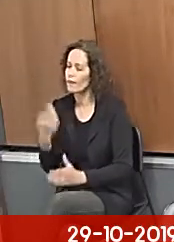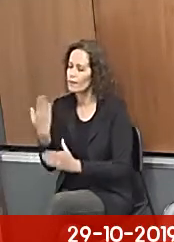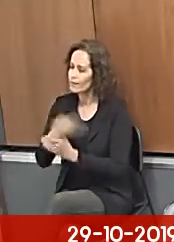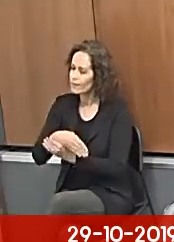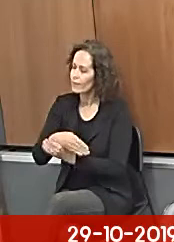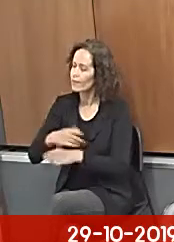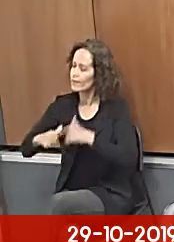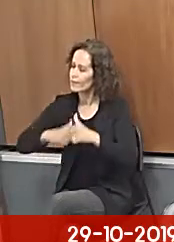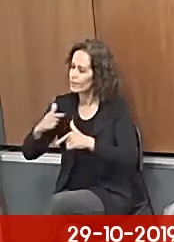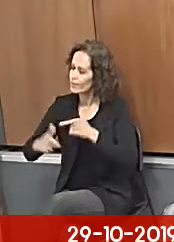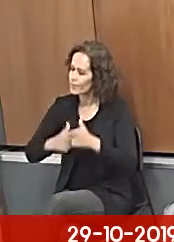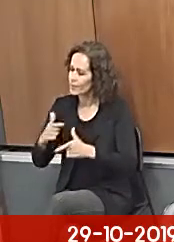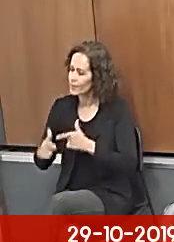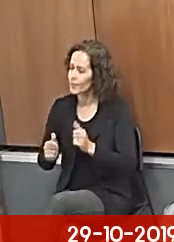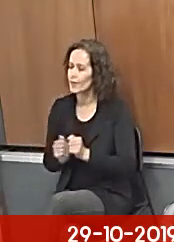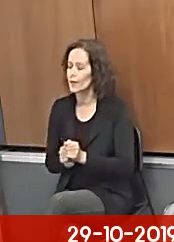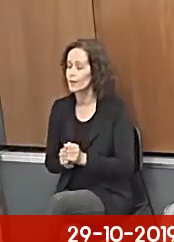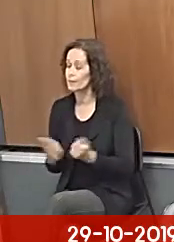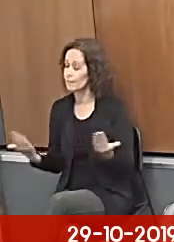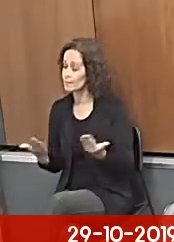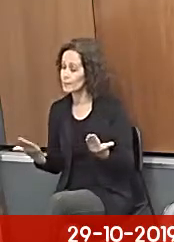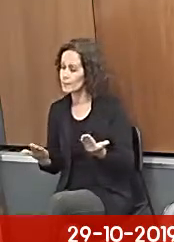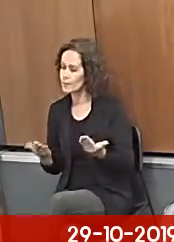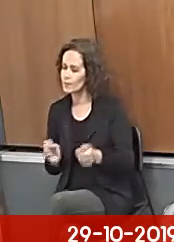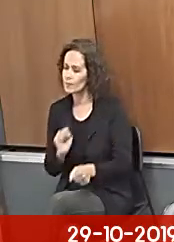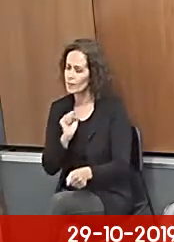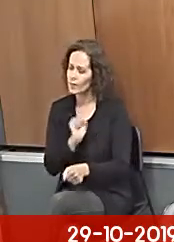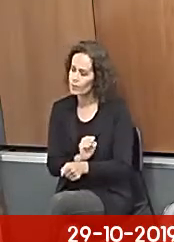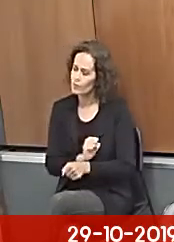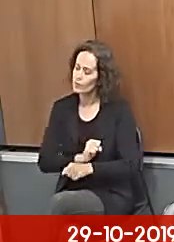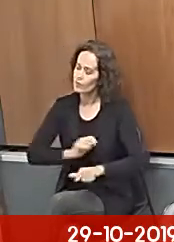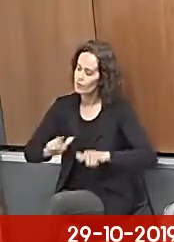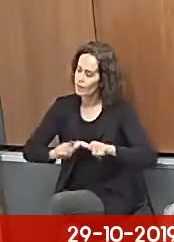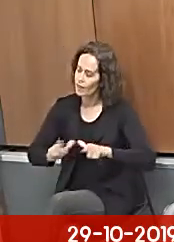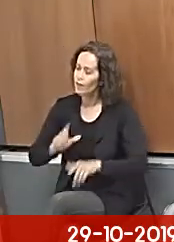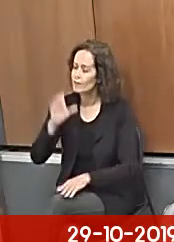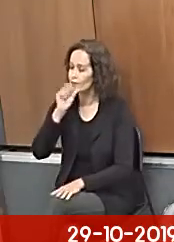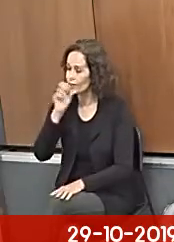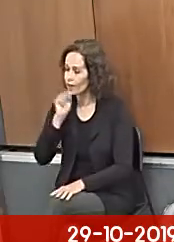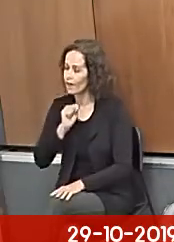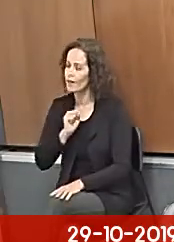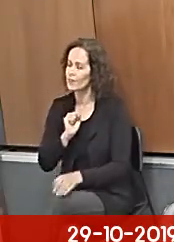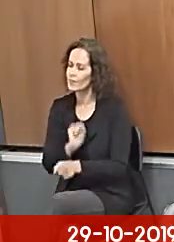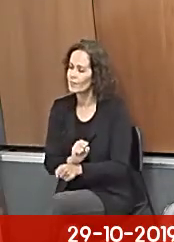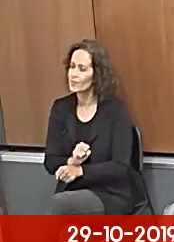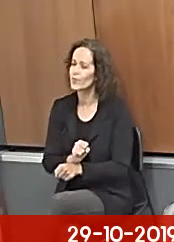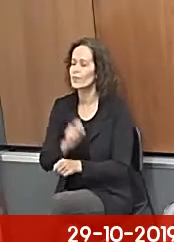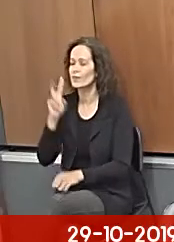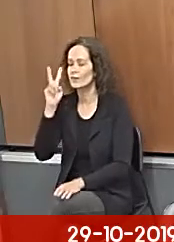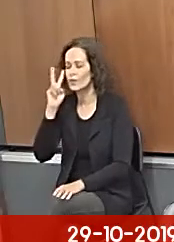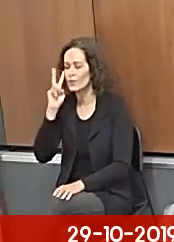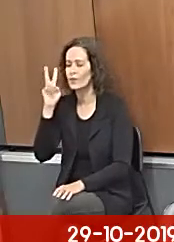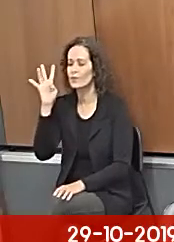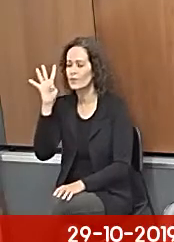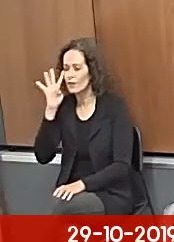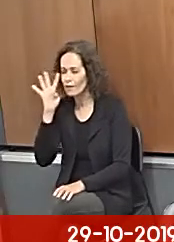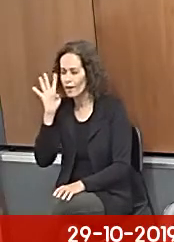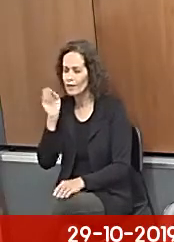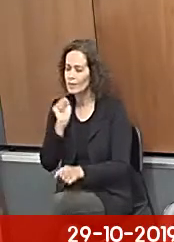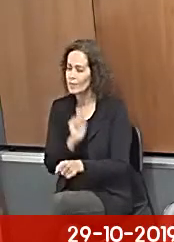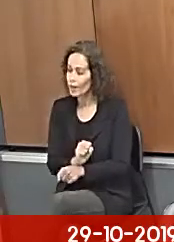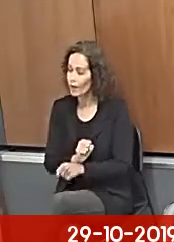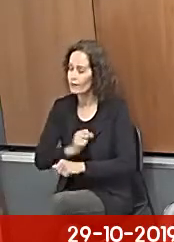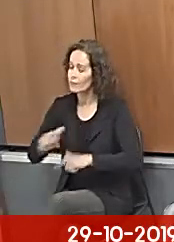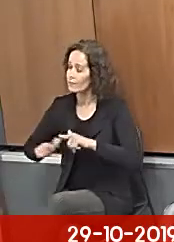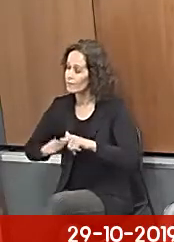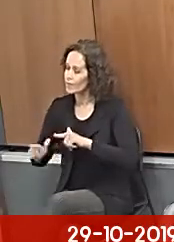hoje ele está deixando de trabalhar, como no sábado ele deixa de trabalhar, como na segunda ele deixa de trabalhar, e na quarta-feira ele deixa de trabalhar, para